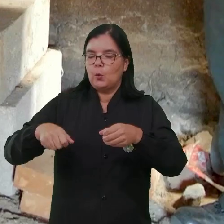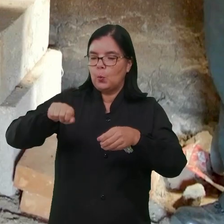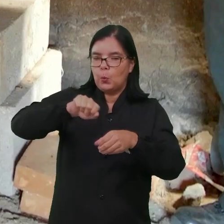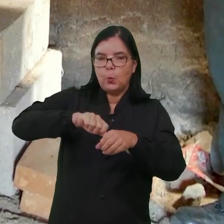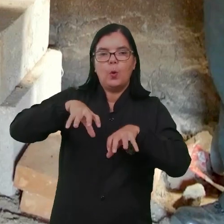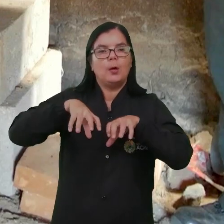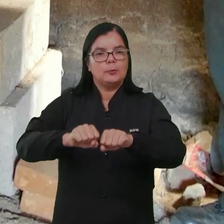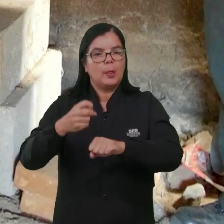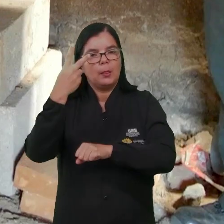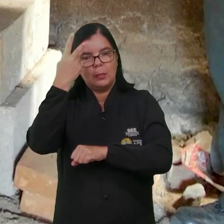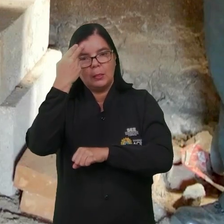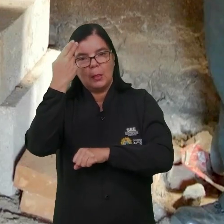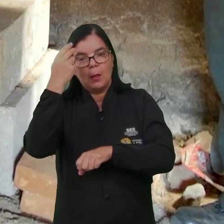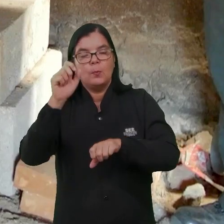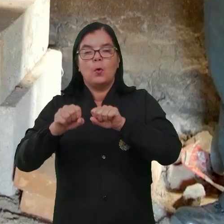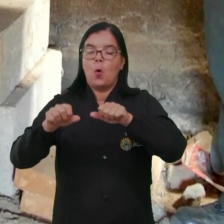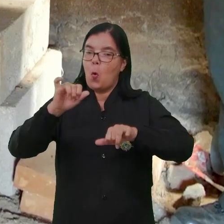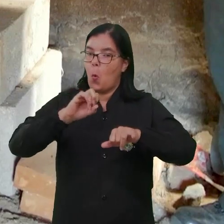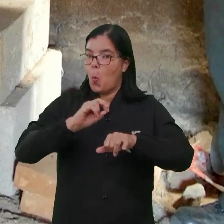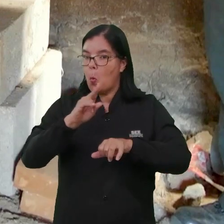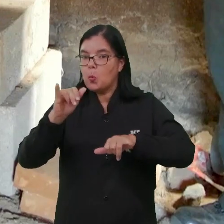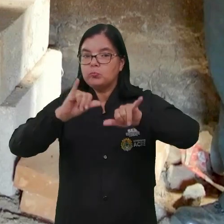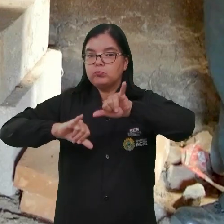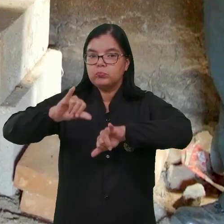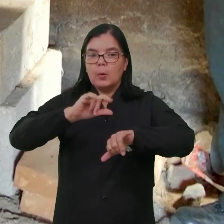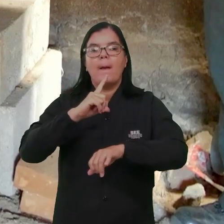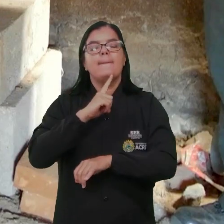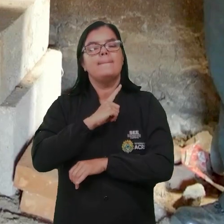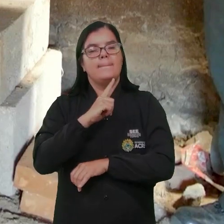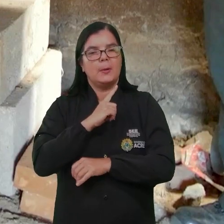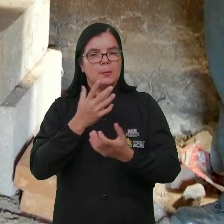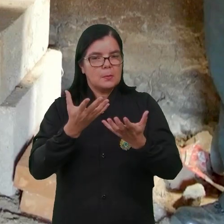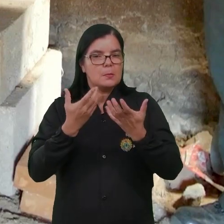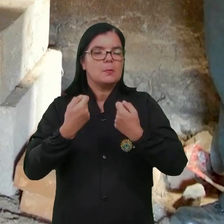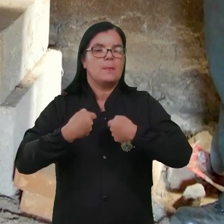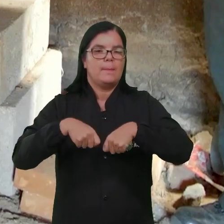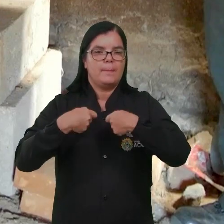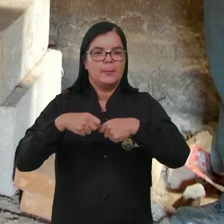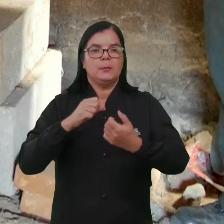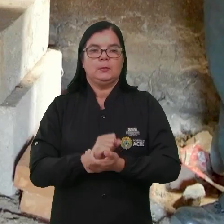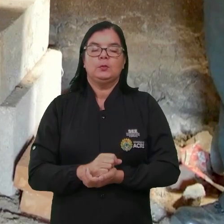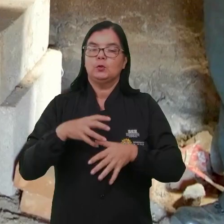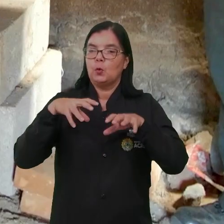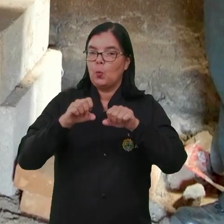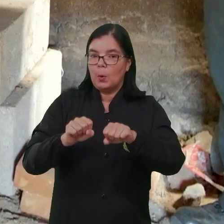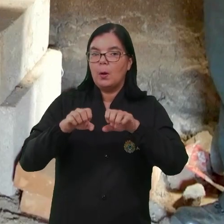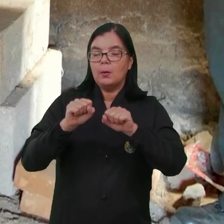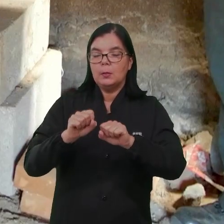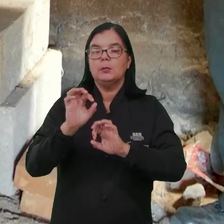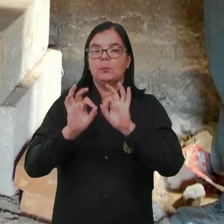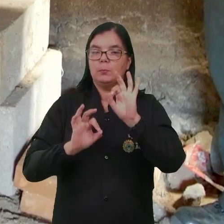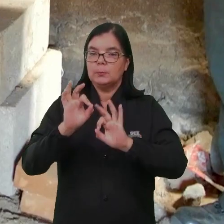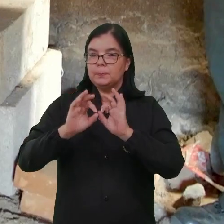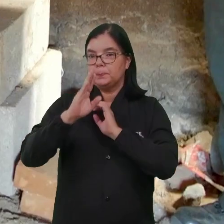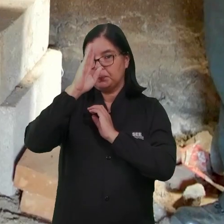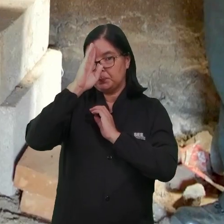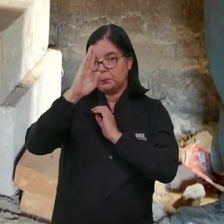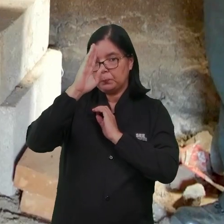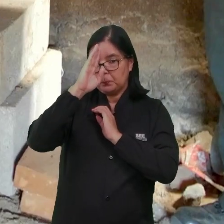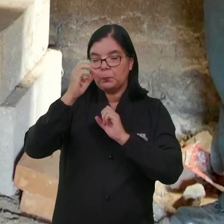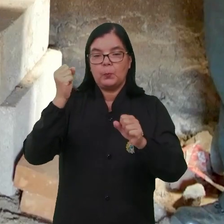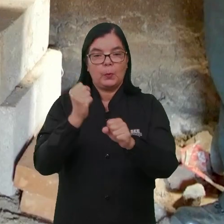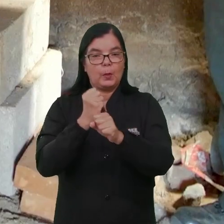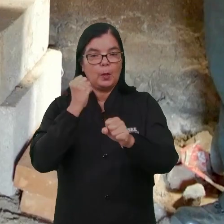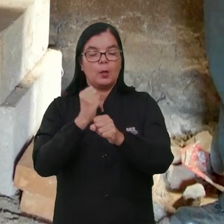aditivos naturais, né, ou químicos, para você obter aquilo que você precisa, né? Então, como eu disse, ele é usado ali principalmente na